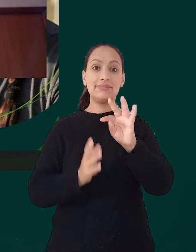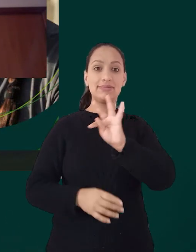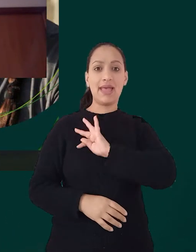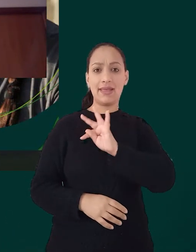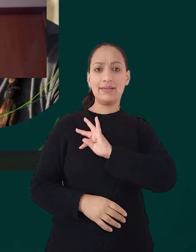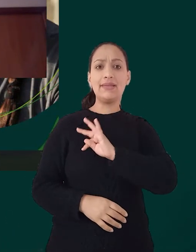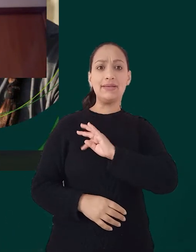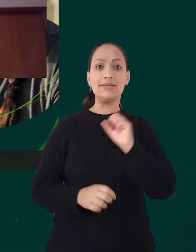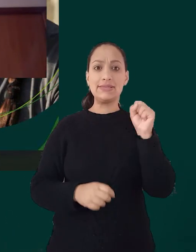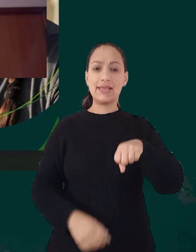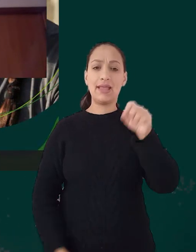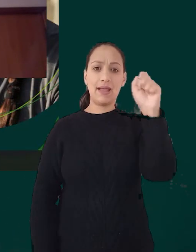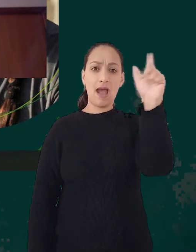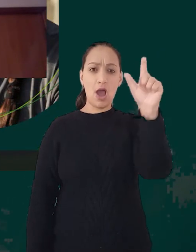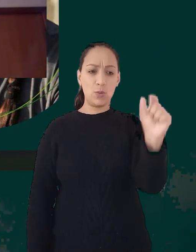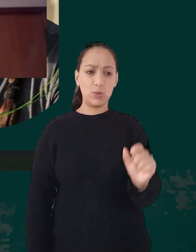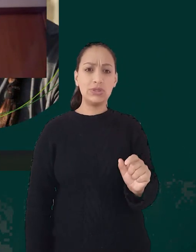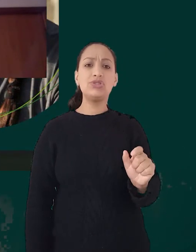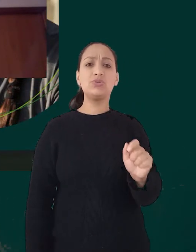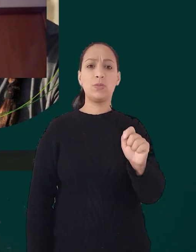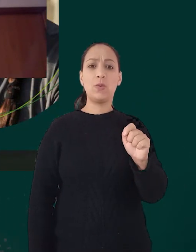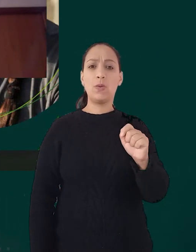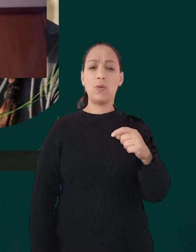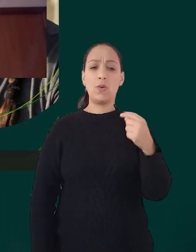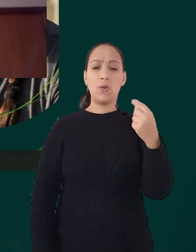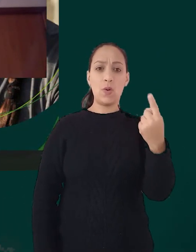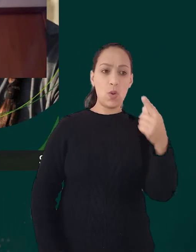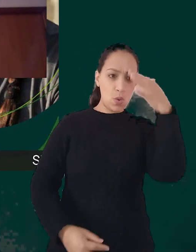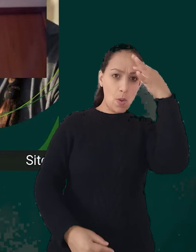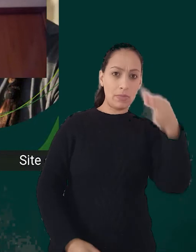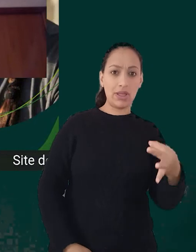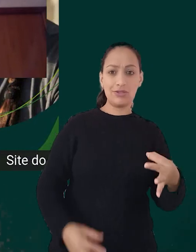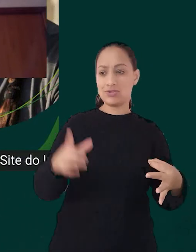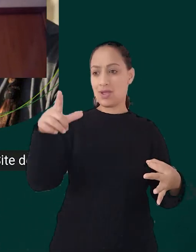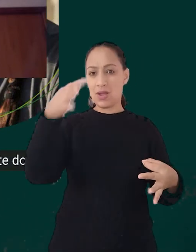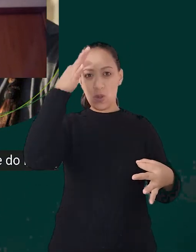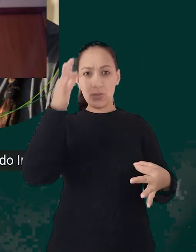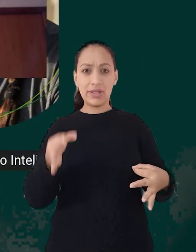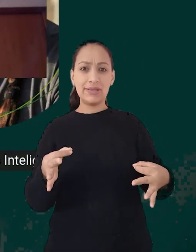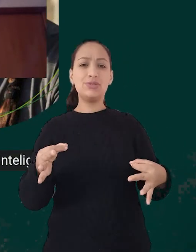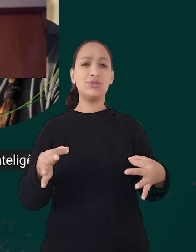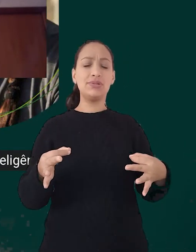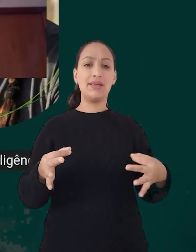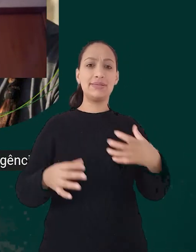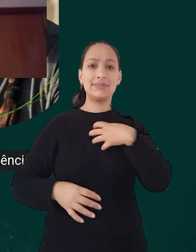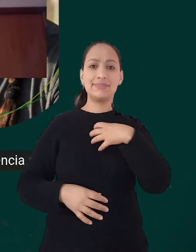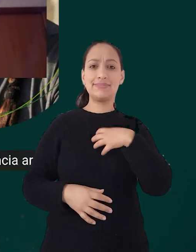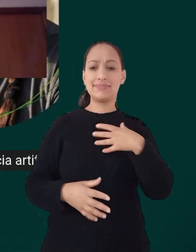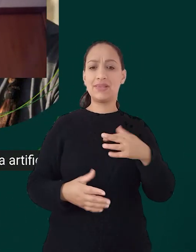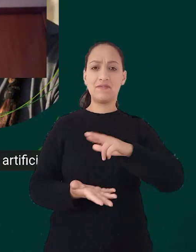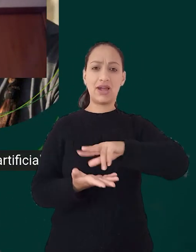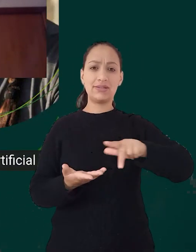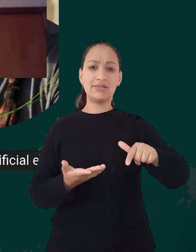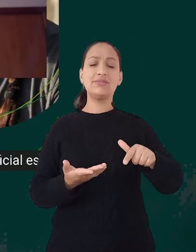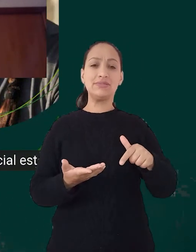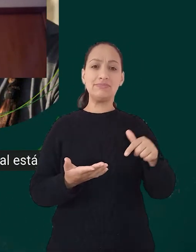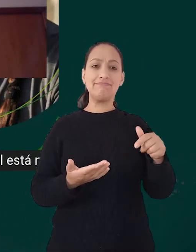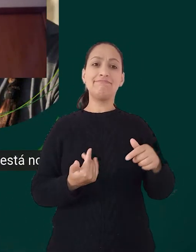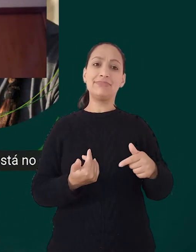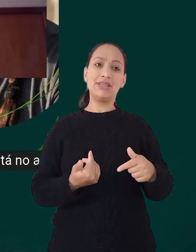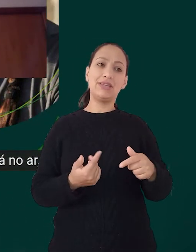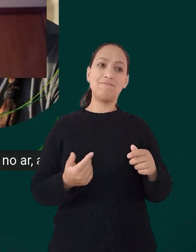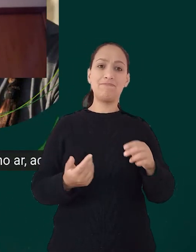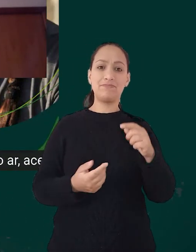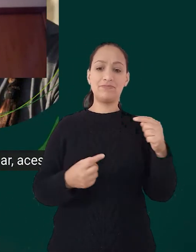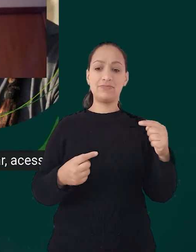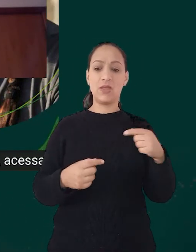que um compreende o outro e eles são multissensoriais, digamos assim, né, multifatores para que tu faça essa... Eu nem